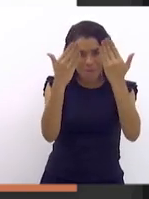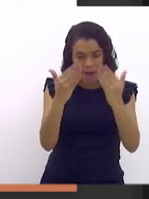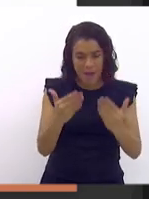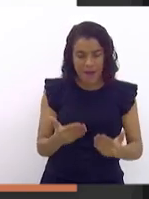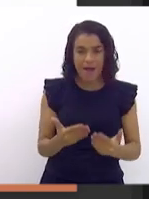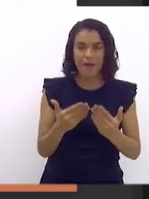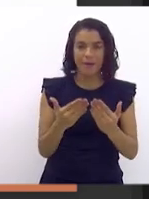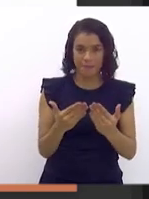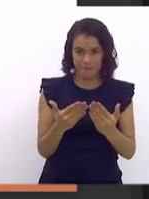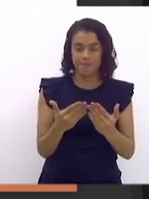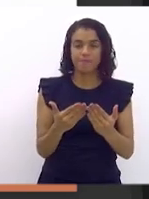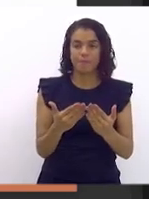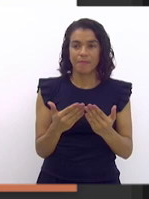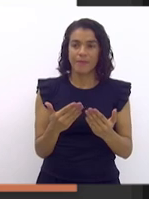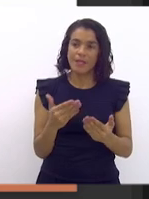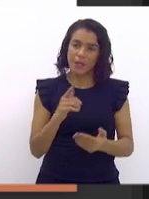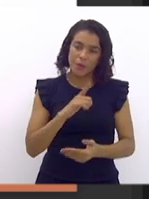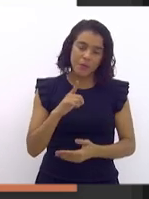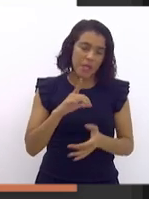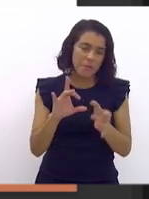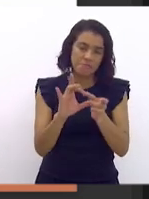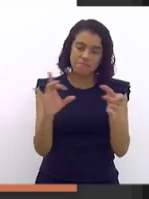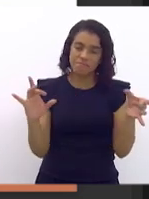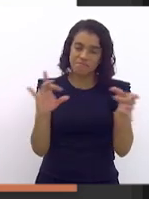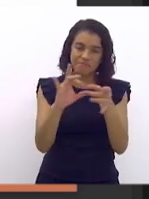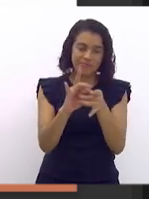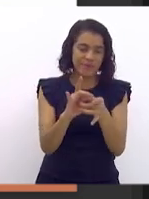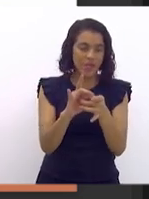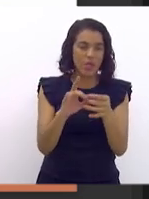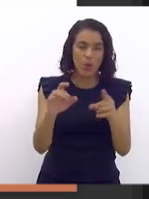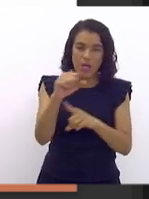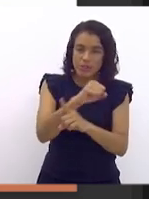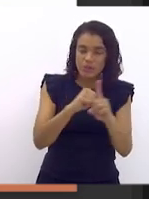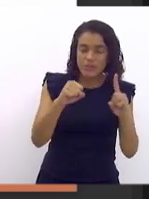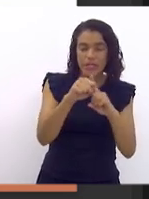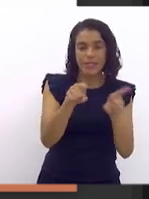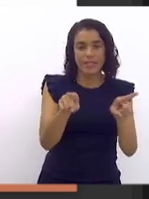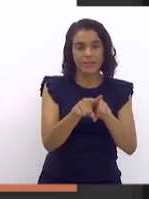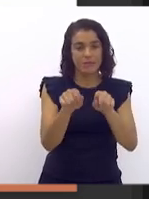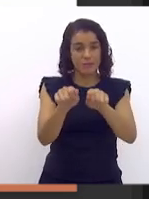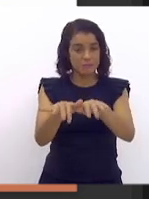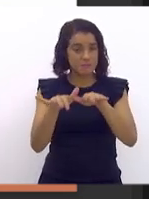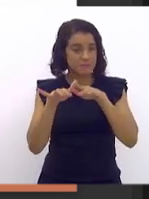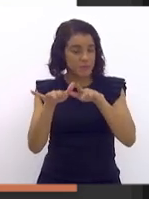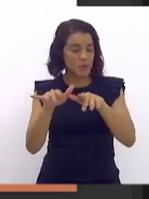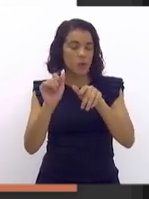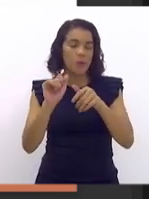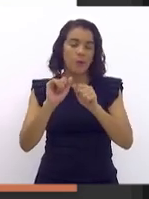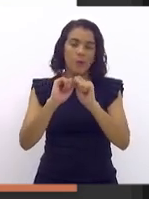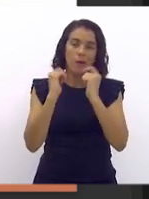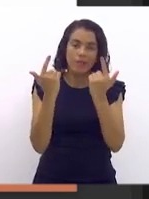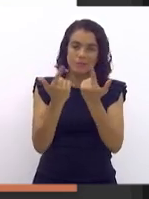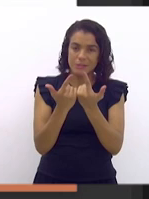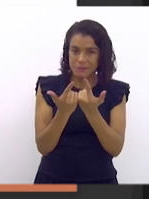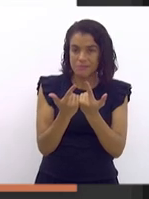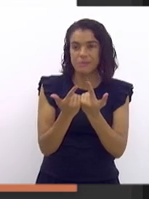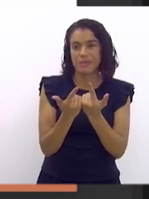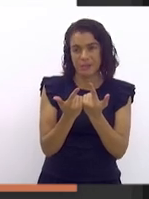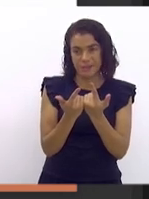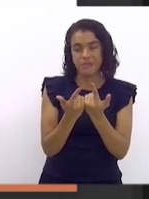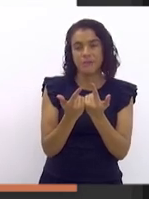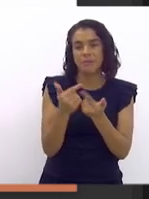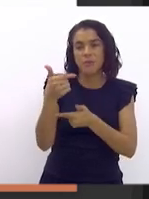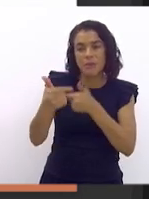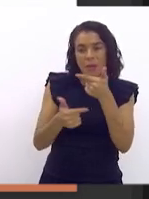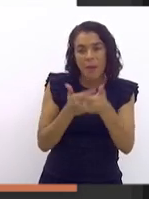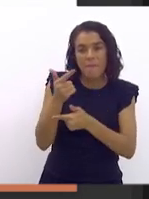viabilidade. E, enfim, tem esse canal aberto com a sociedade, com a Assembleia também, sempre que precisar, para os seus